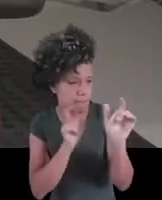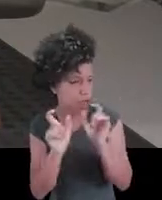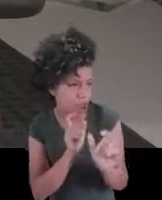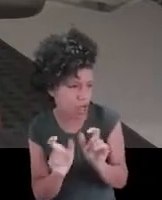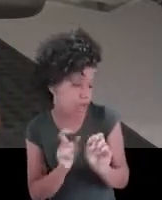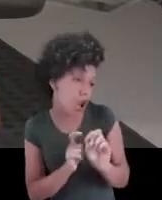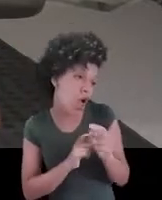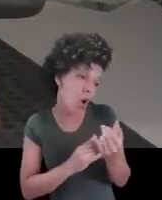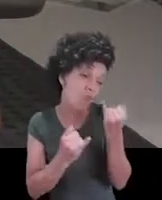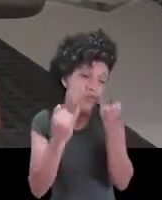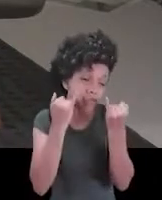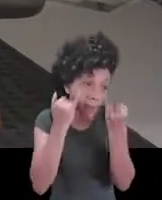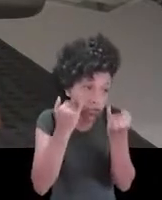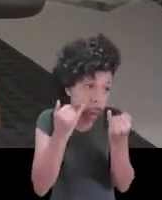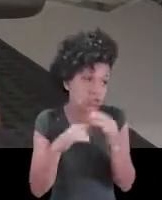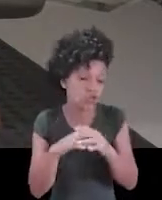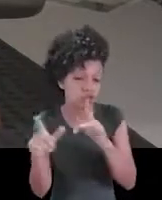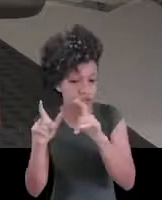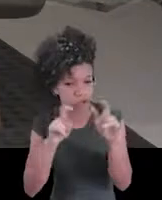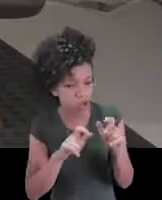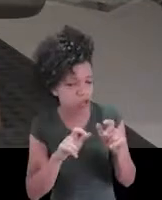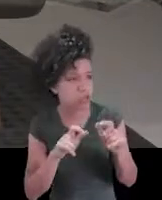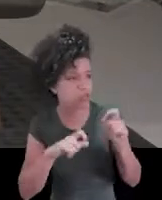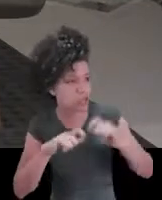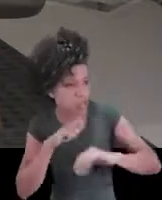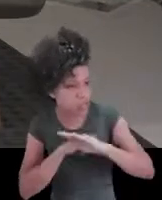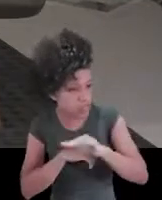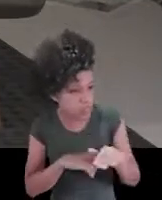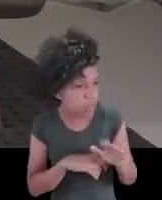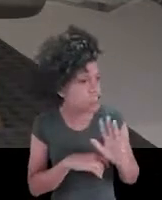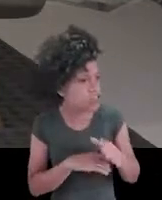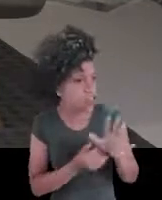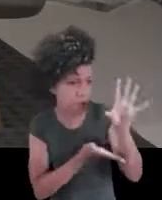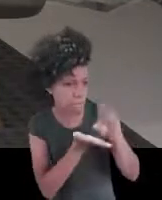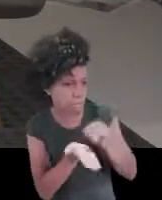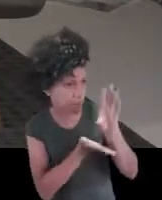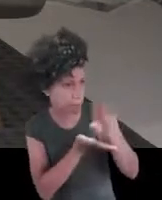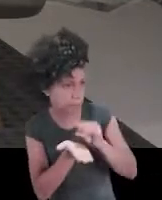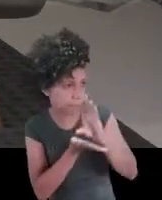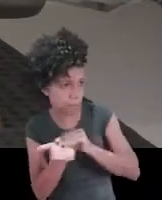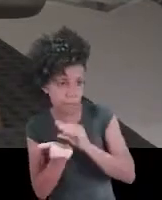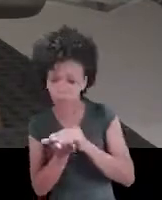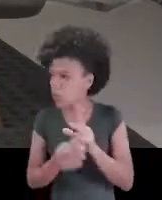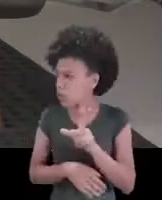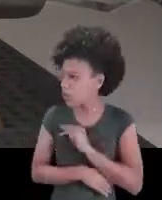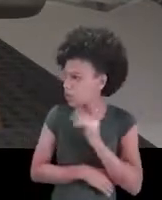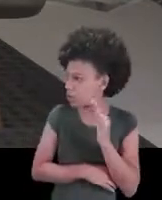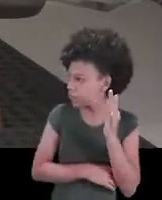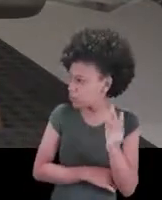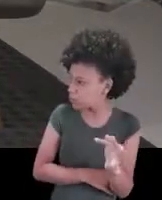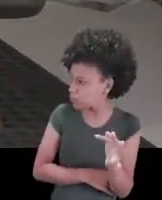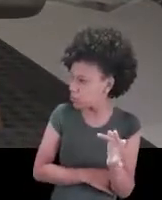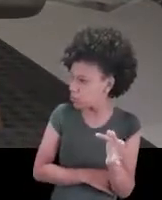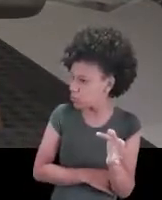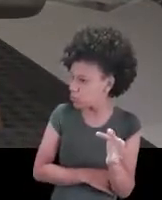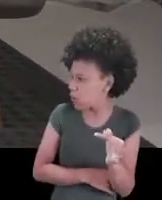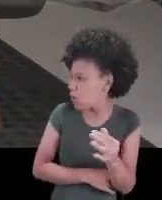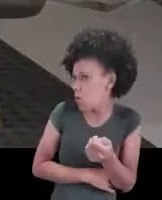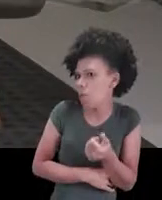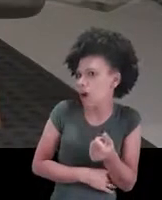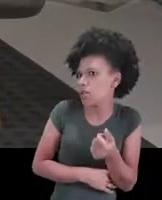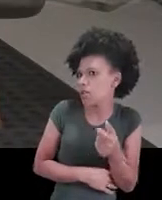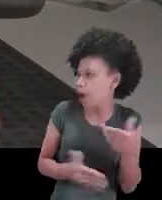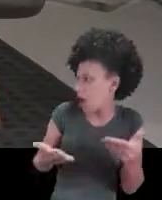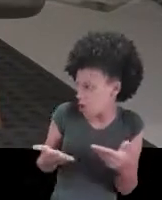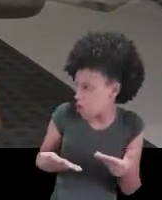palavras-chaves ou informações de fotos pelo filho que foi ele já vai escaneando e já faz com seu futuro aumente o presente